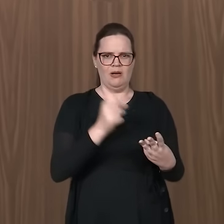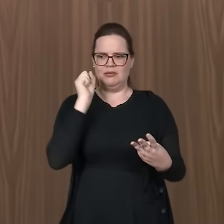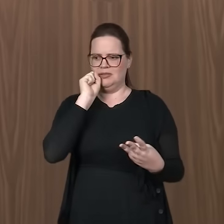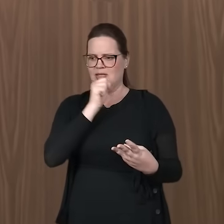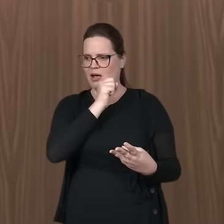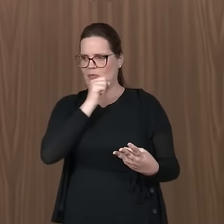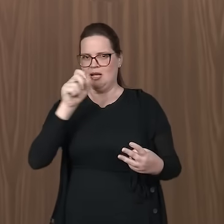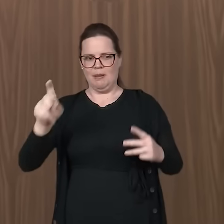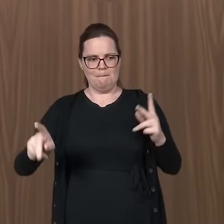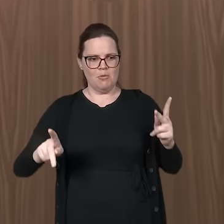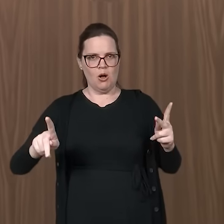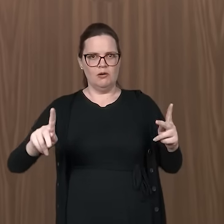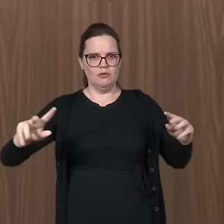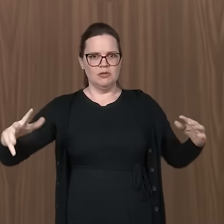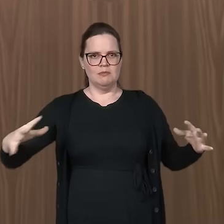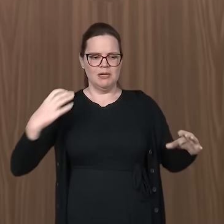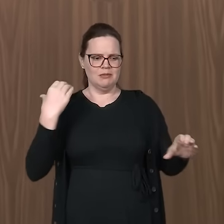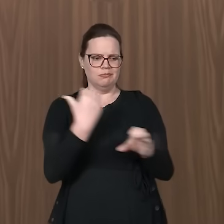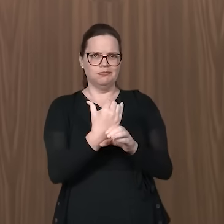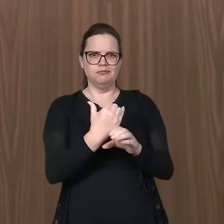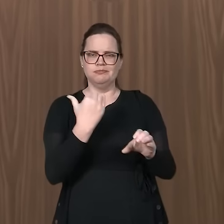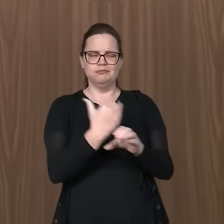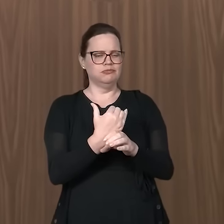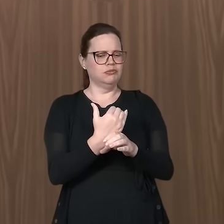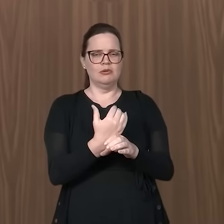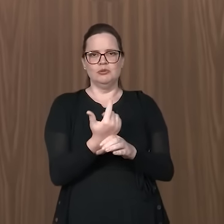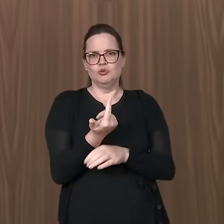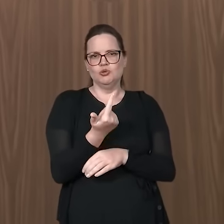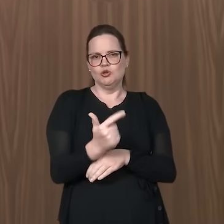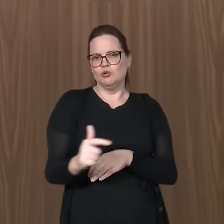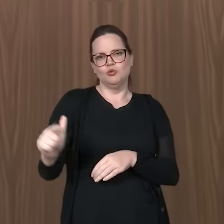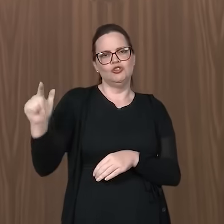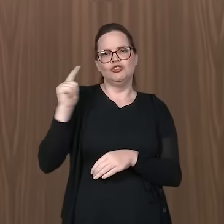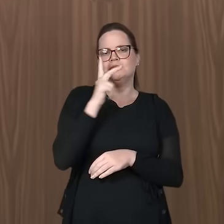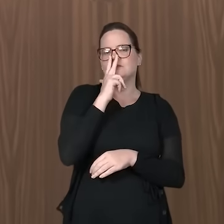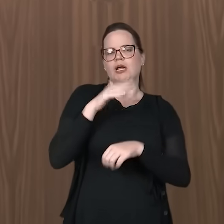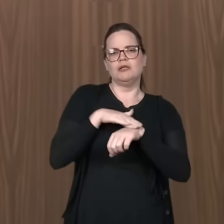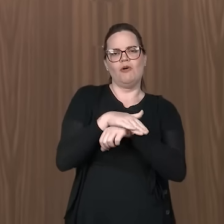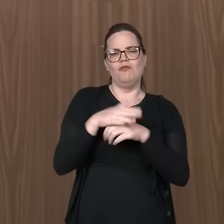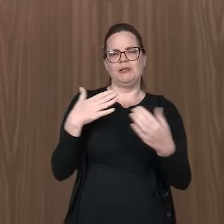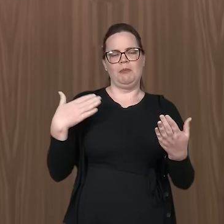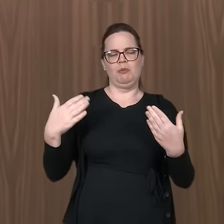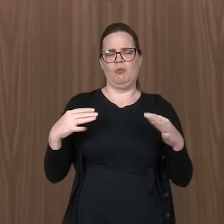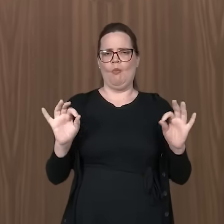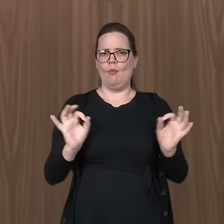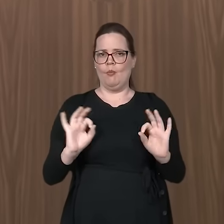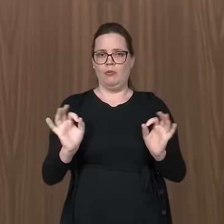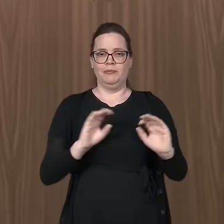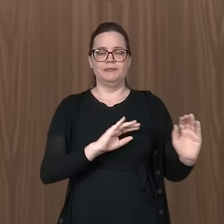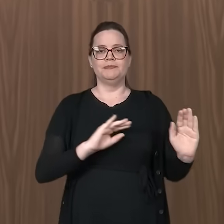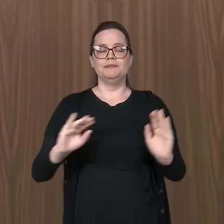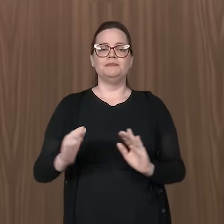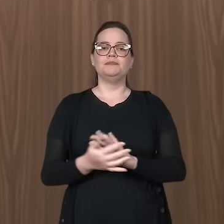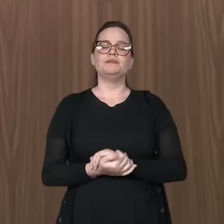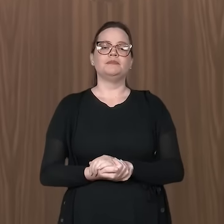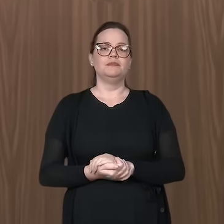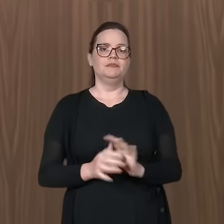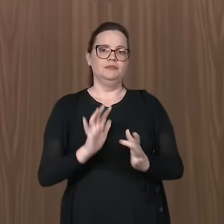os judeus eles não se entendiam, havia uma certa rincha entre eles, né? Jesus ele